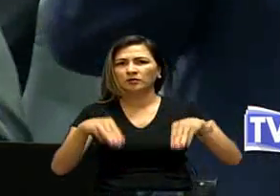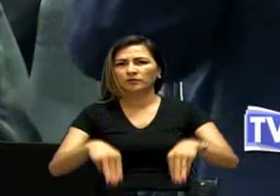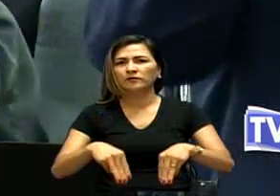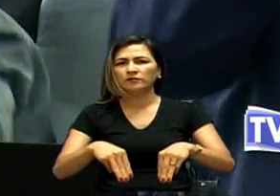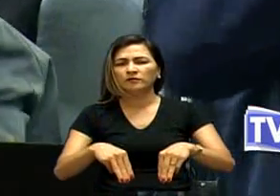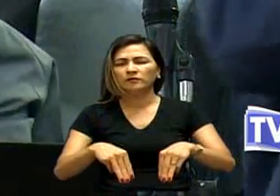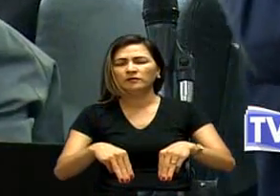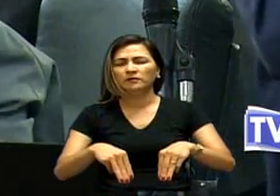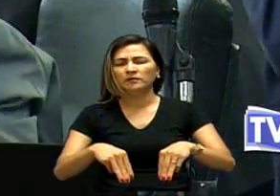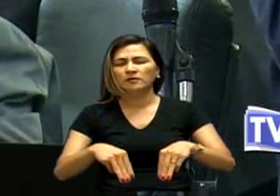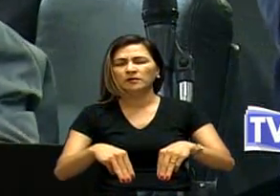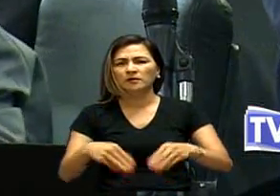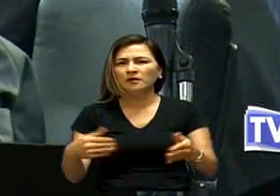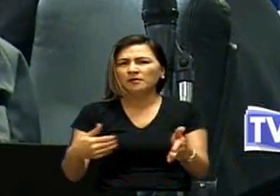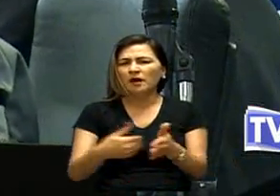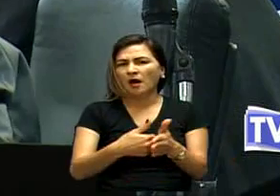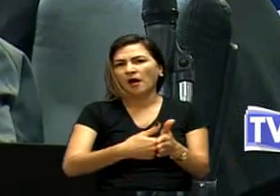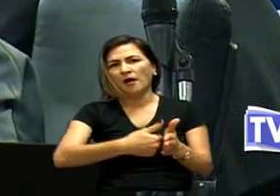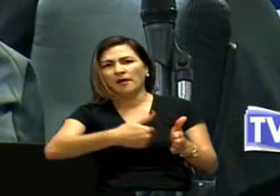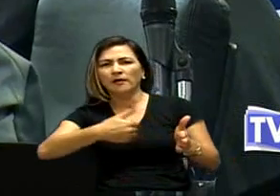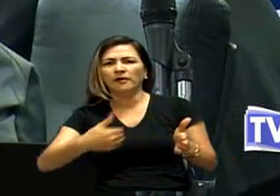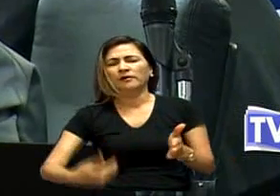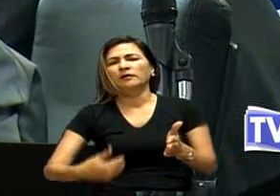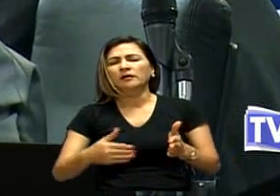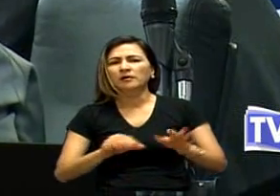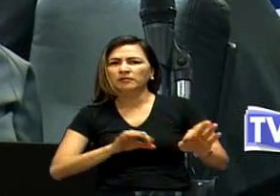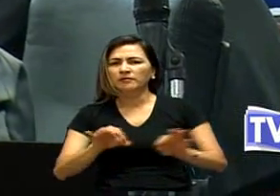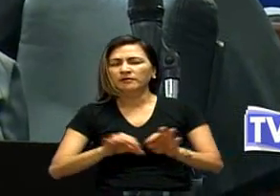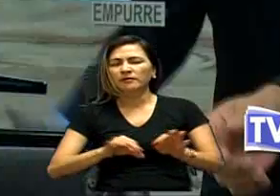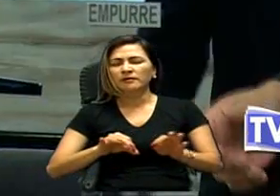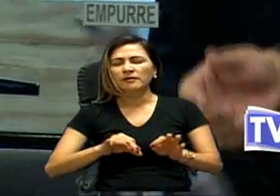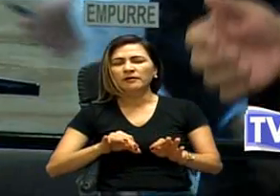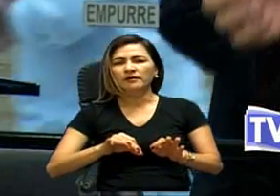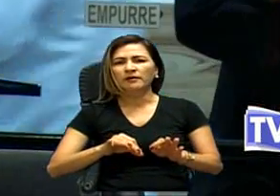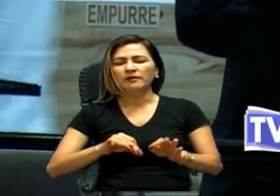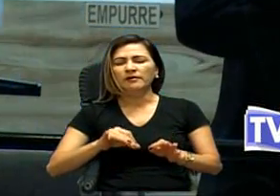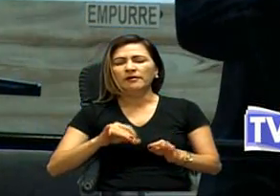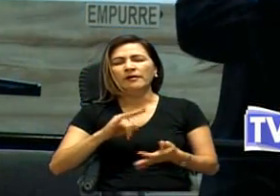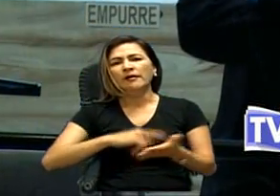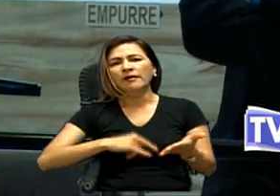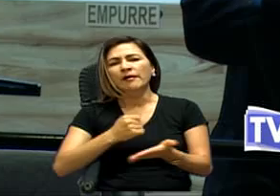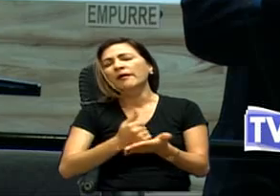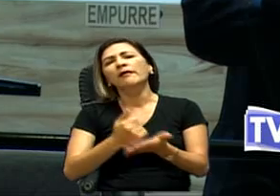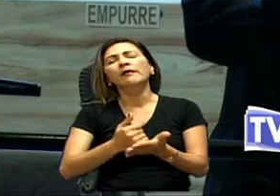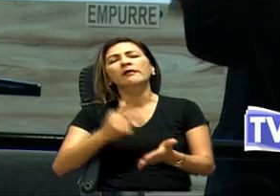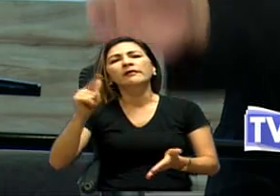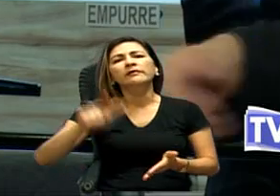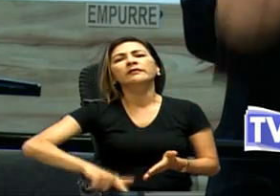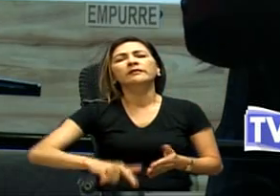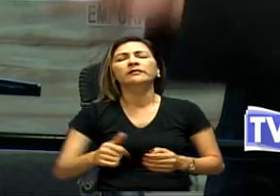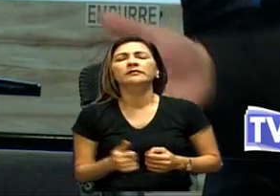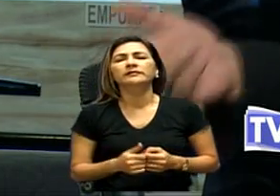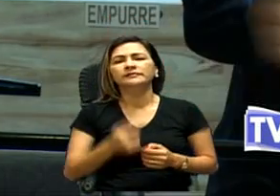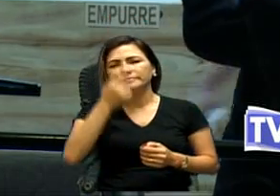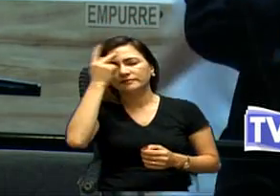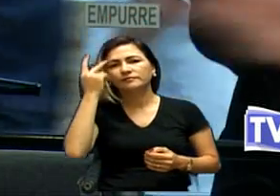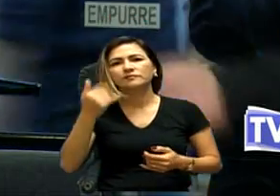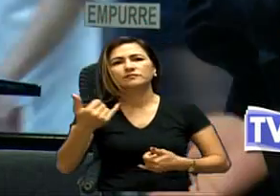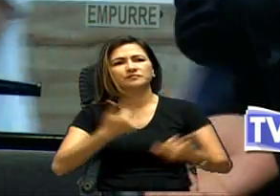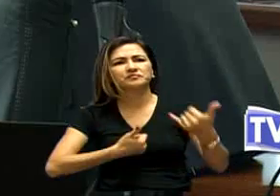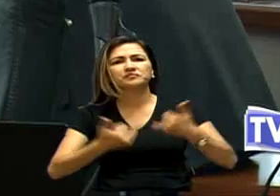não dá para a população procurar tudo, mas ela sabe. É a secretária. E o pessoal está falando, Silvano, vai vencer,